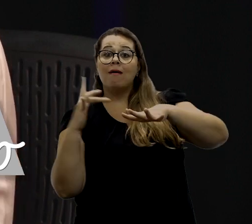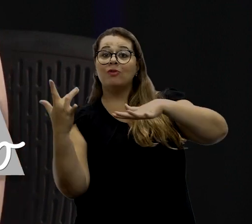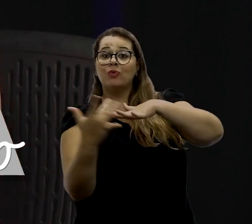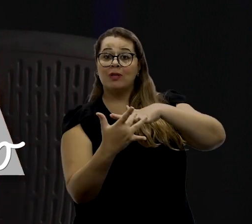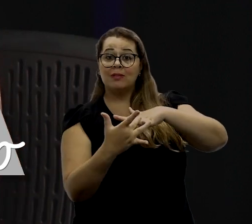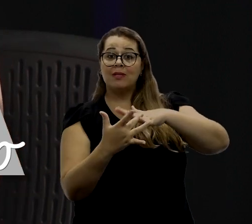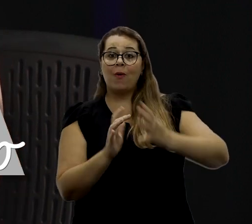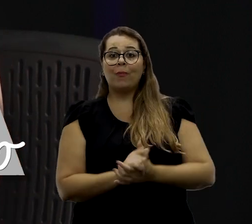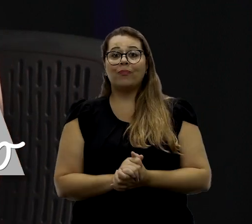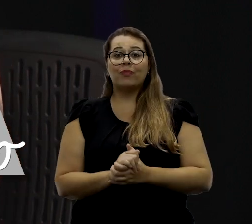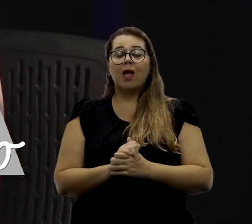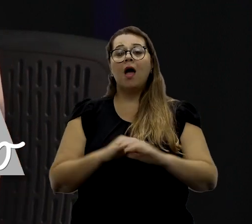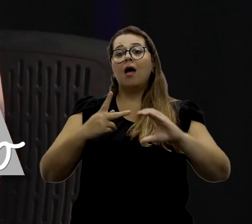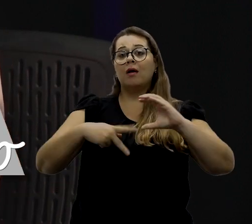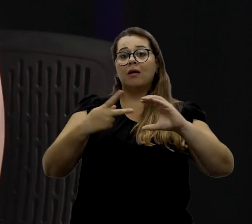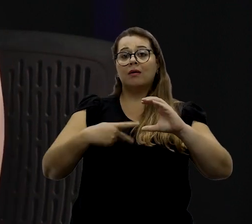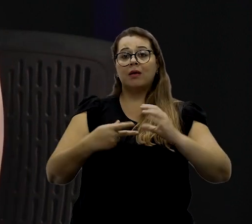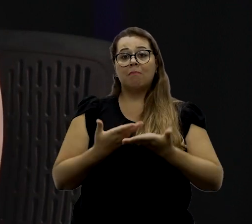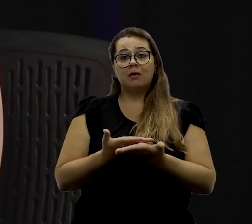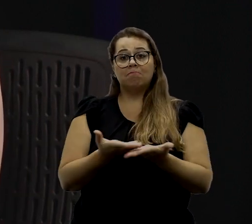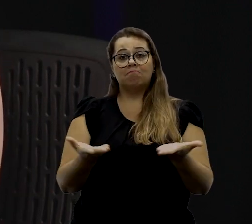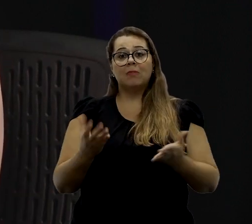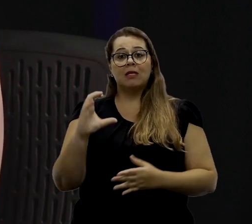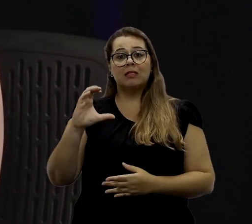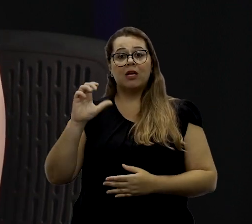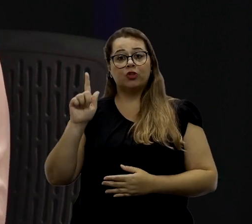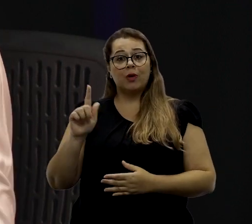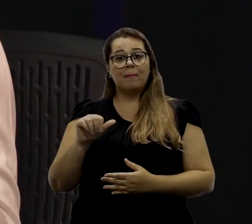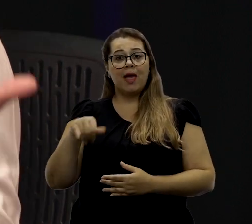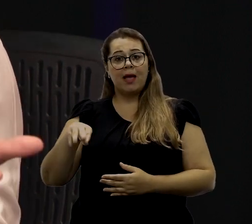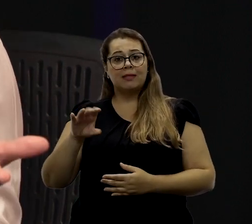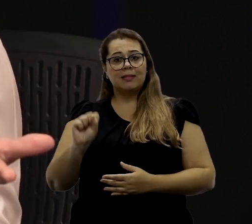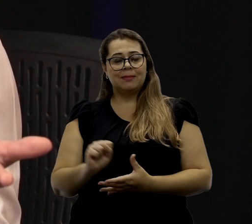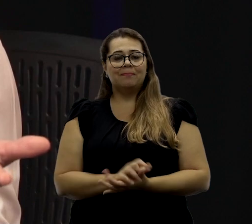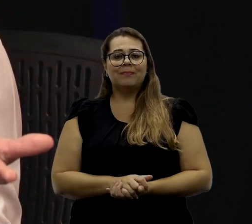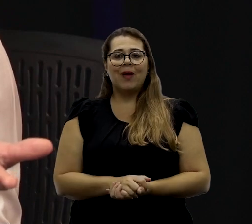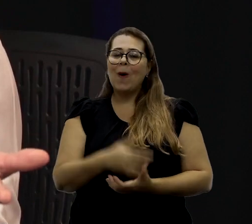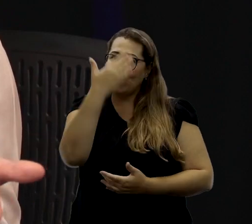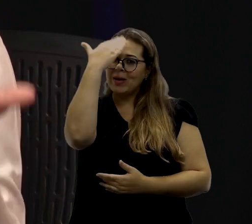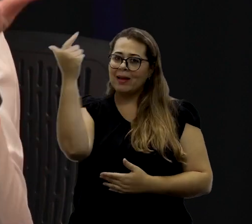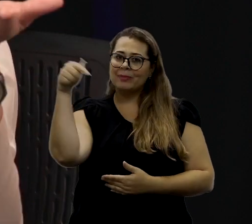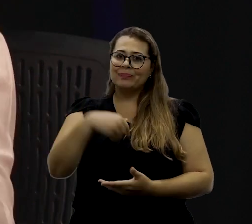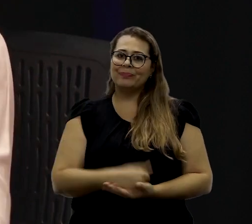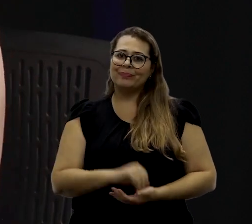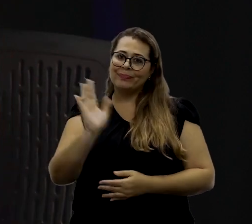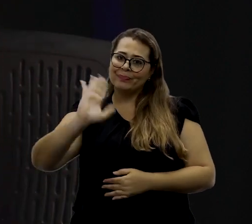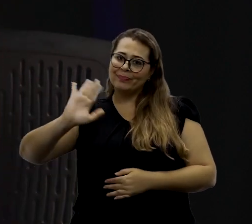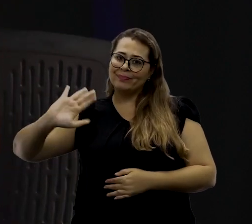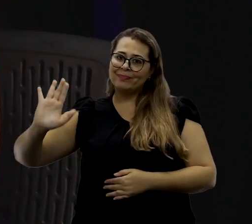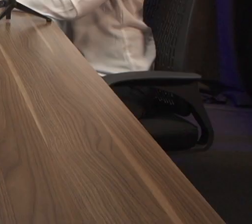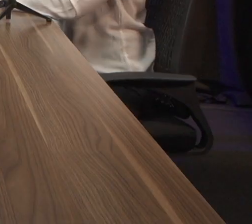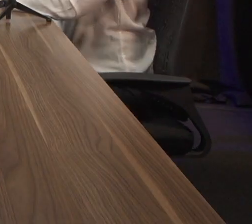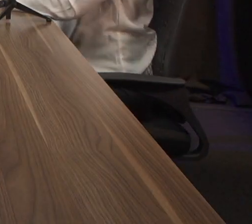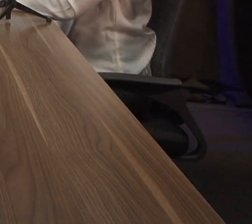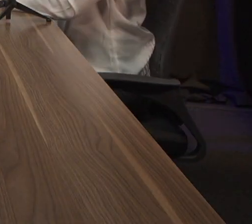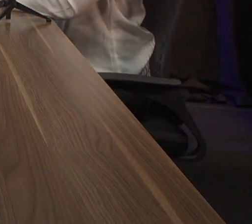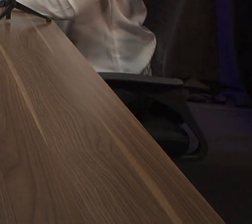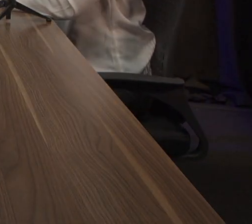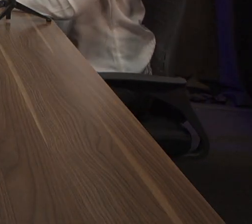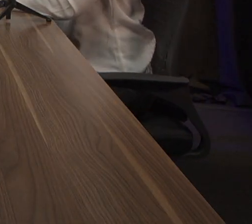www.câmara.ms.gov.br ou pelas redes sociais Câmara CGMS. Obrigada por nos acompanhar e até mais.